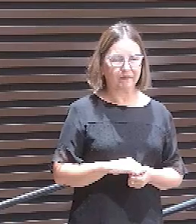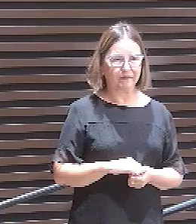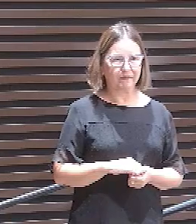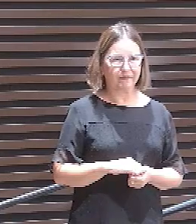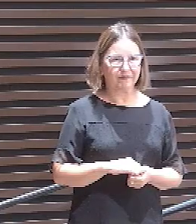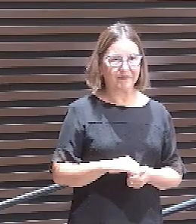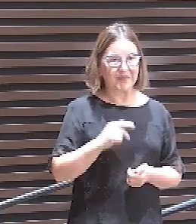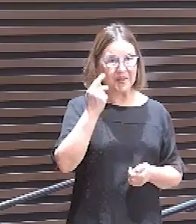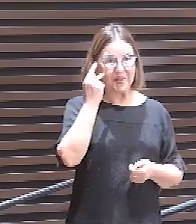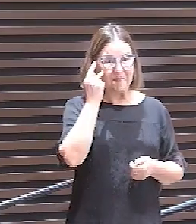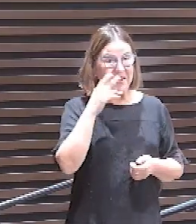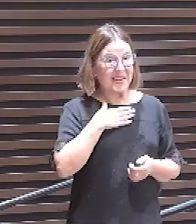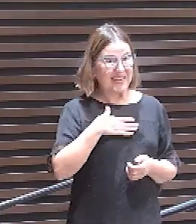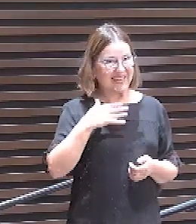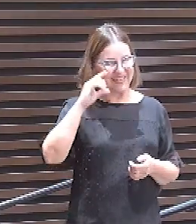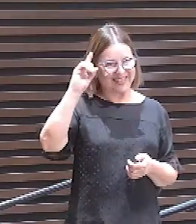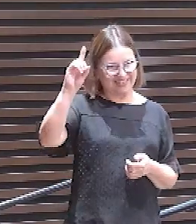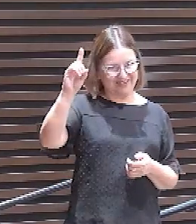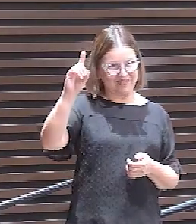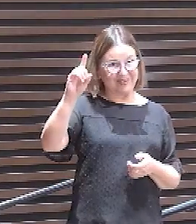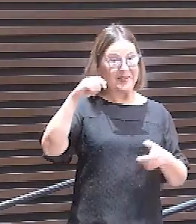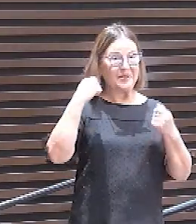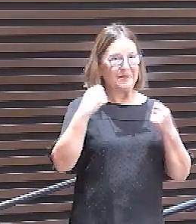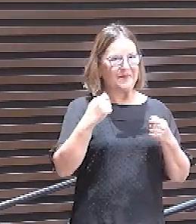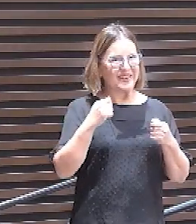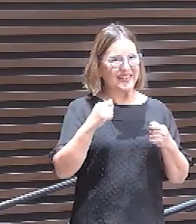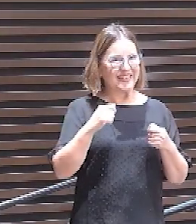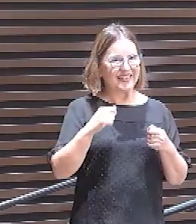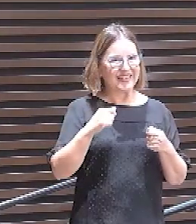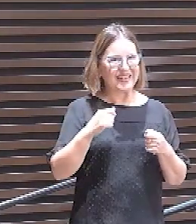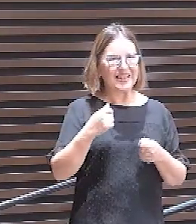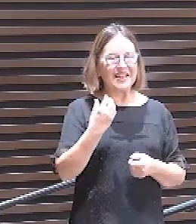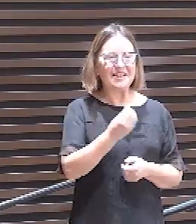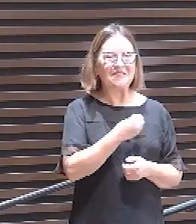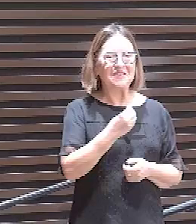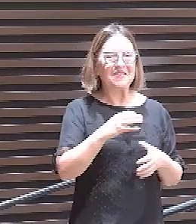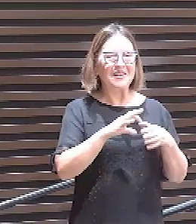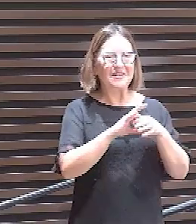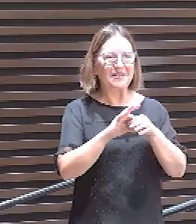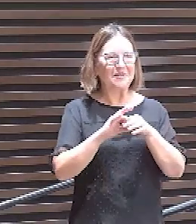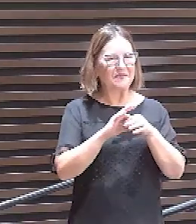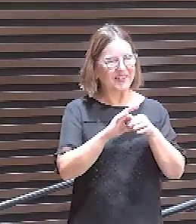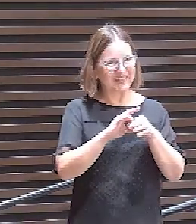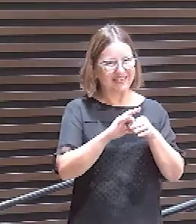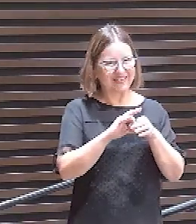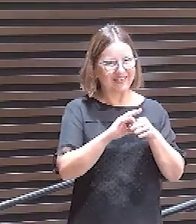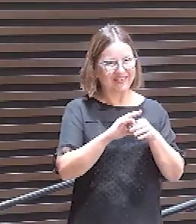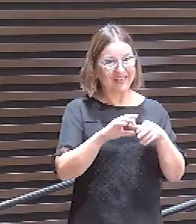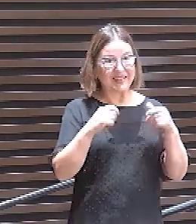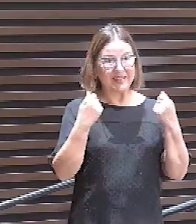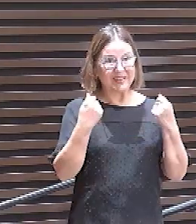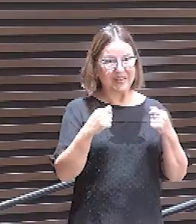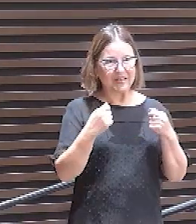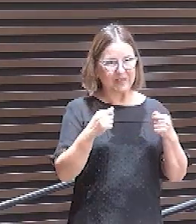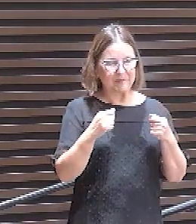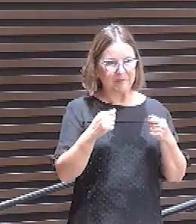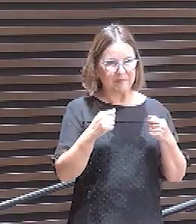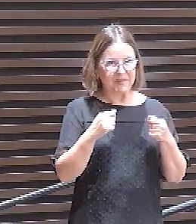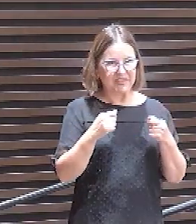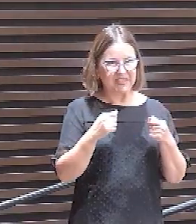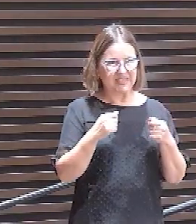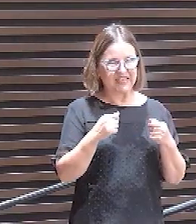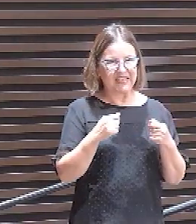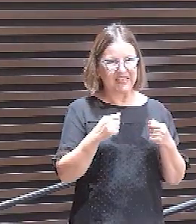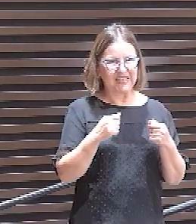Para agradar a Deus é necessário caminhar com Ele, e para caminhar com Ele, para agradá-lo, tem que sair do trono.